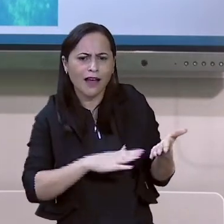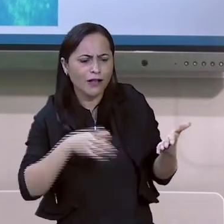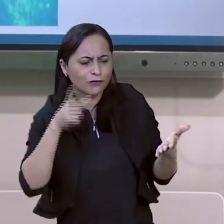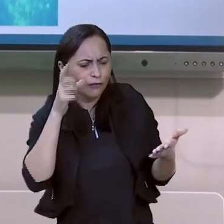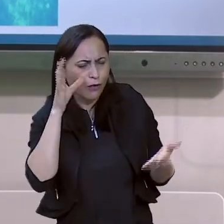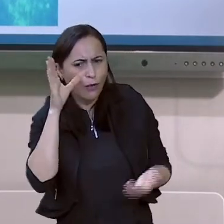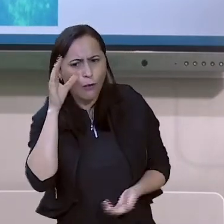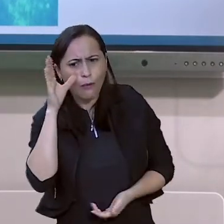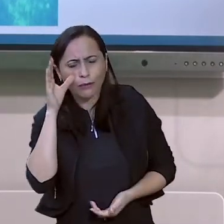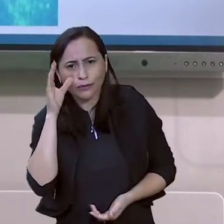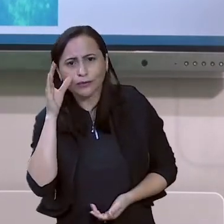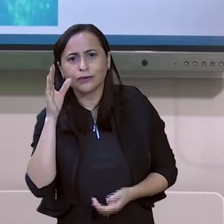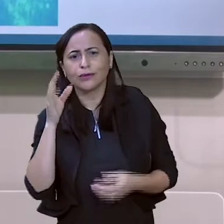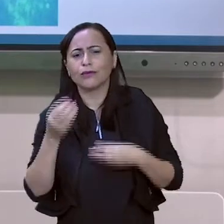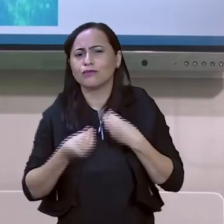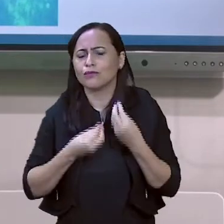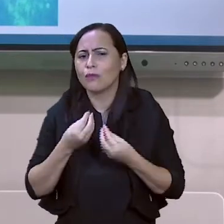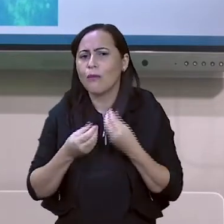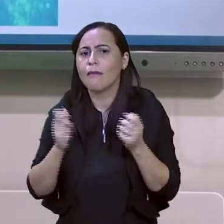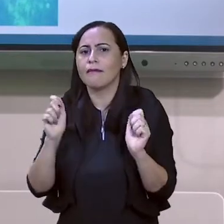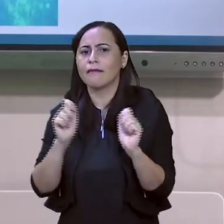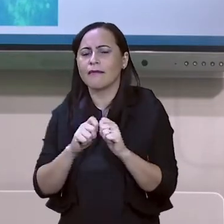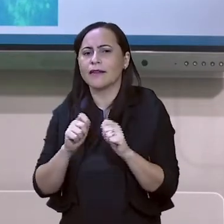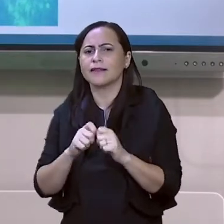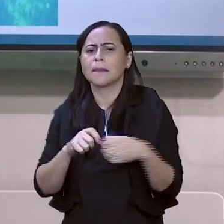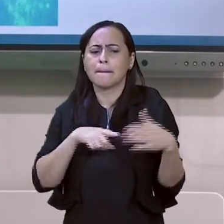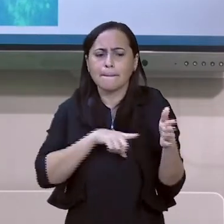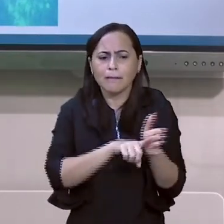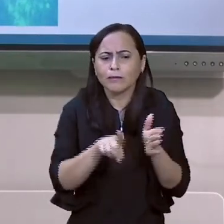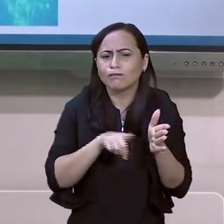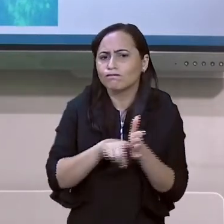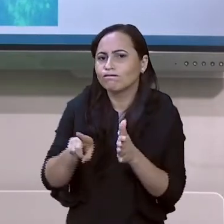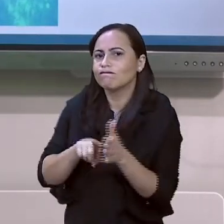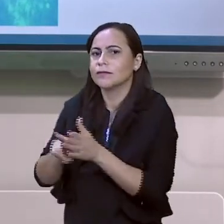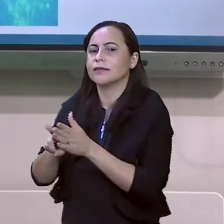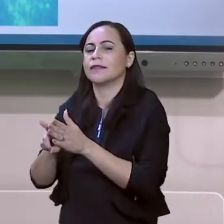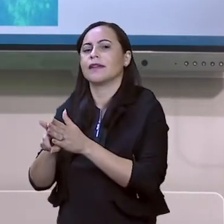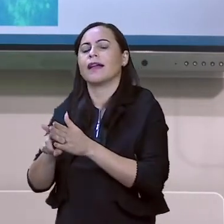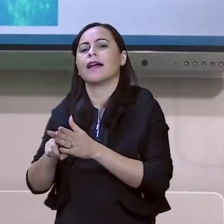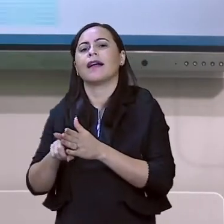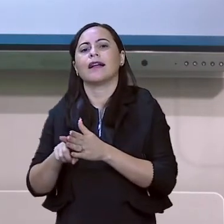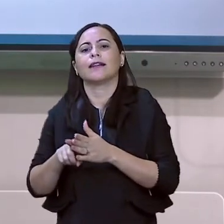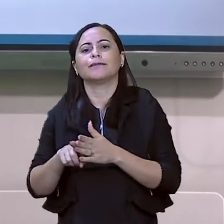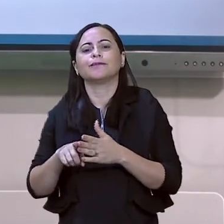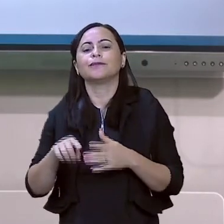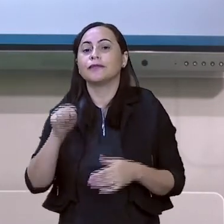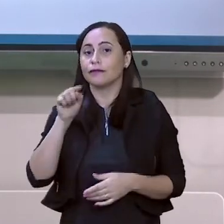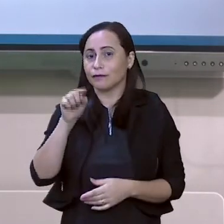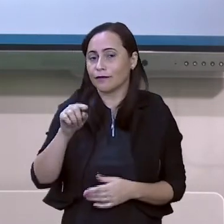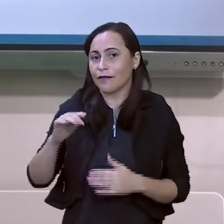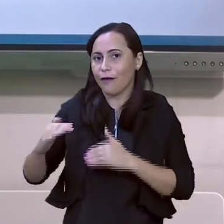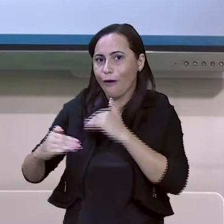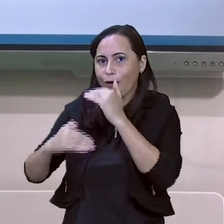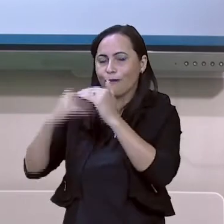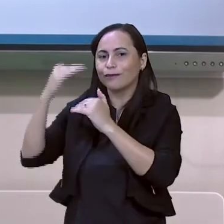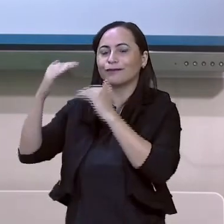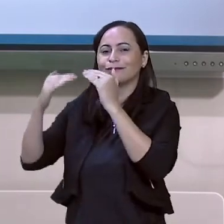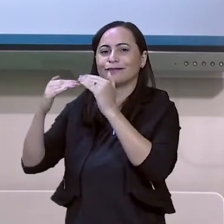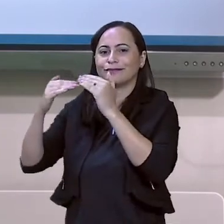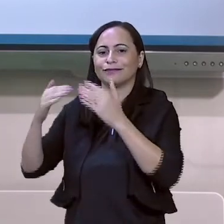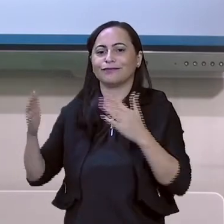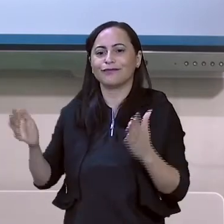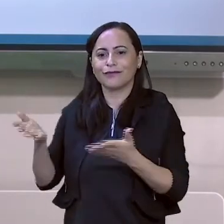de como se resolve, como é que é isso, perguntar, porque é assim que a gente desenvolve mais. Então,